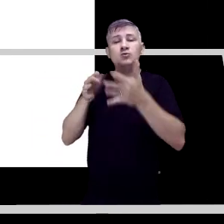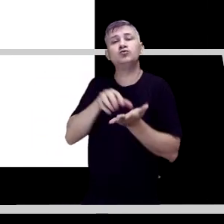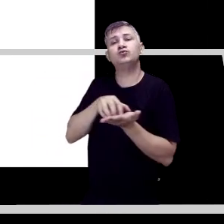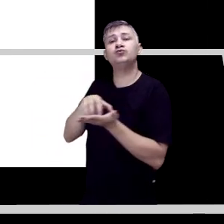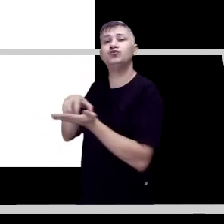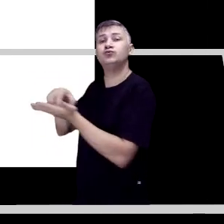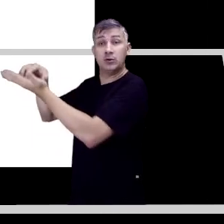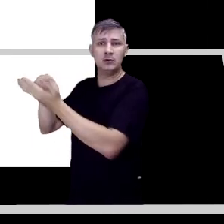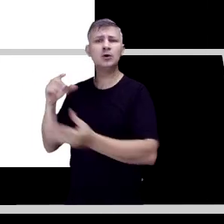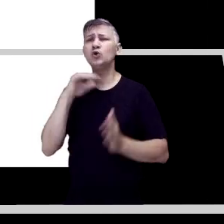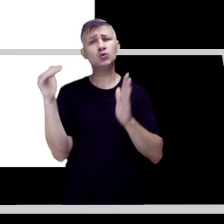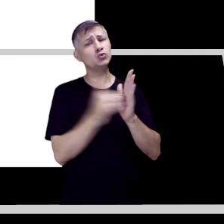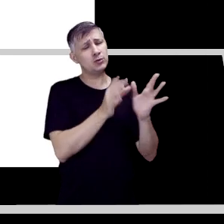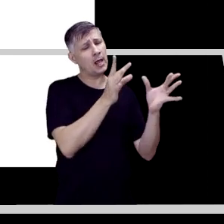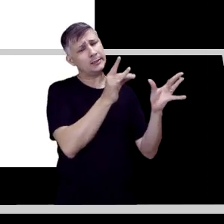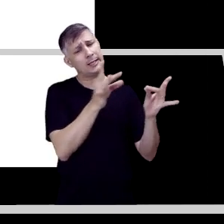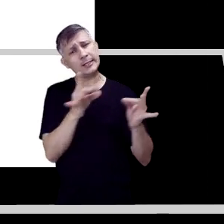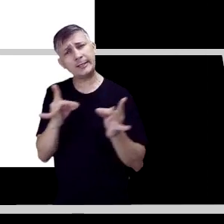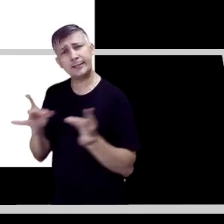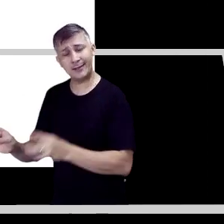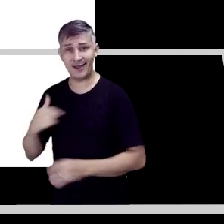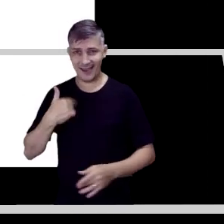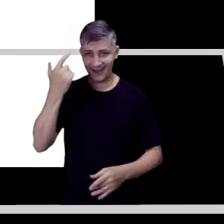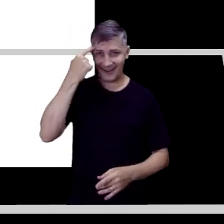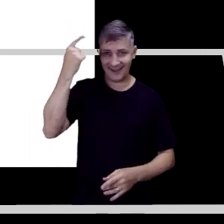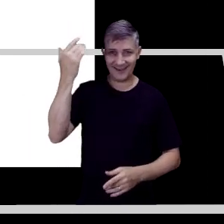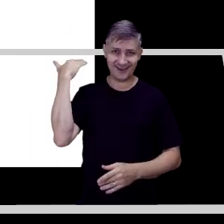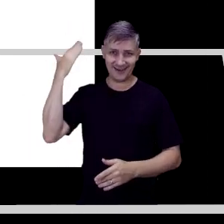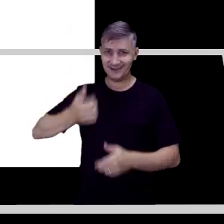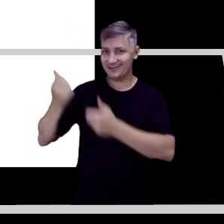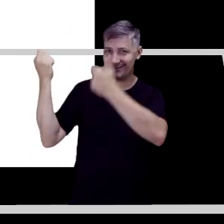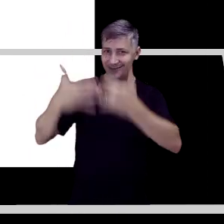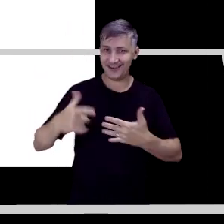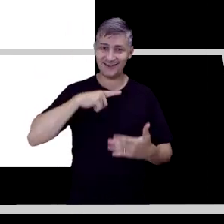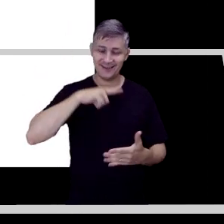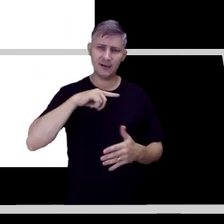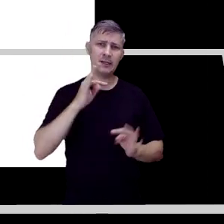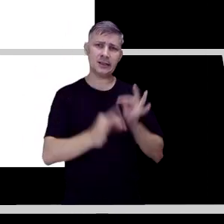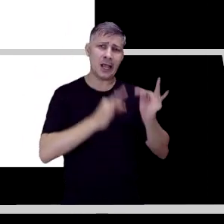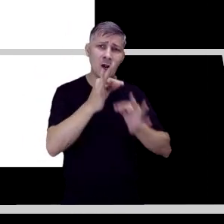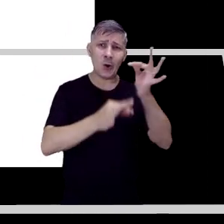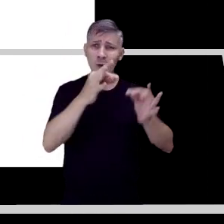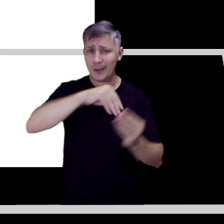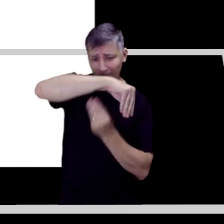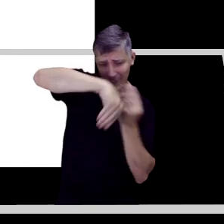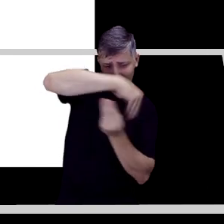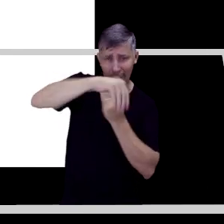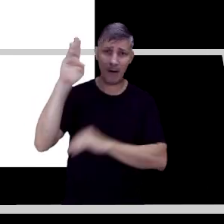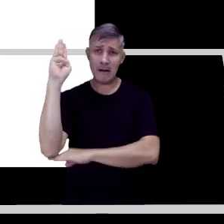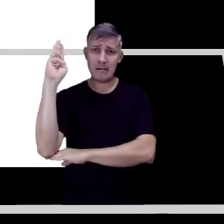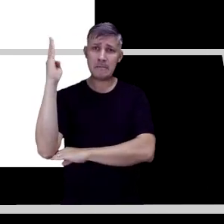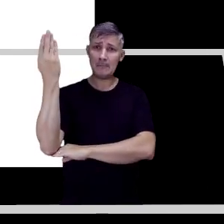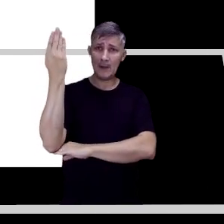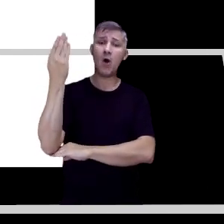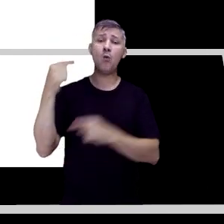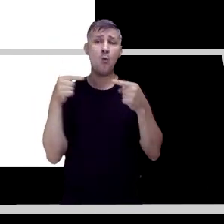transporte. Então, assim, isso volta um pouco assim para o que eu estava falando lá no início, assim, de haver essas diversas camadas de